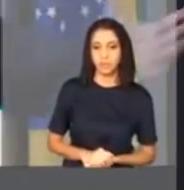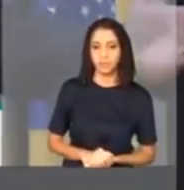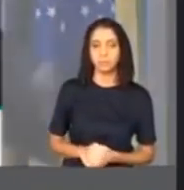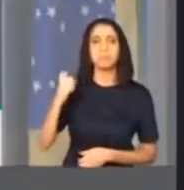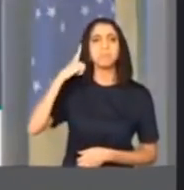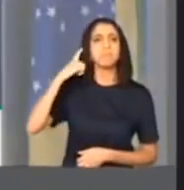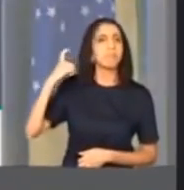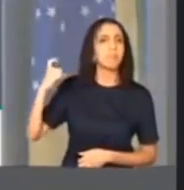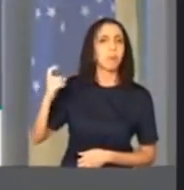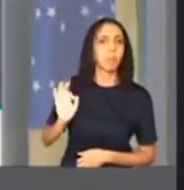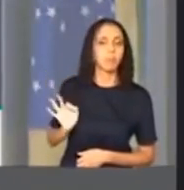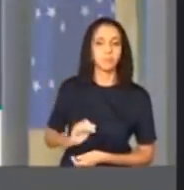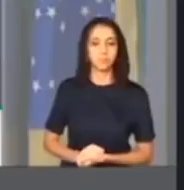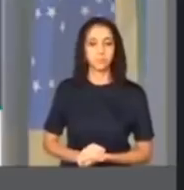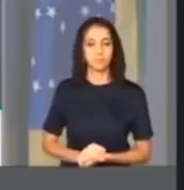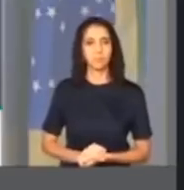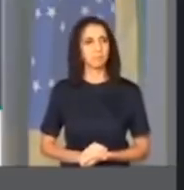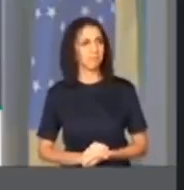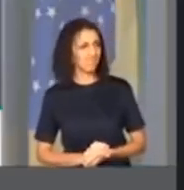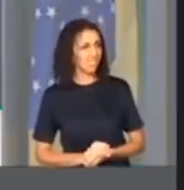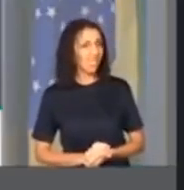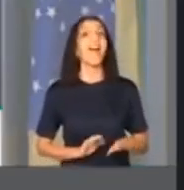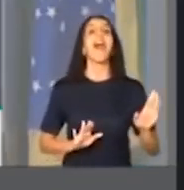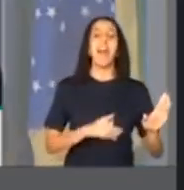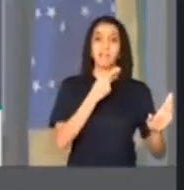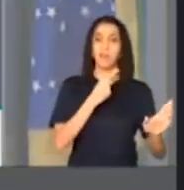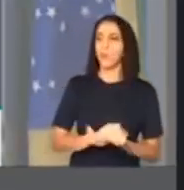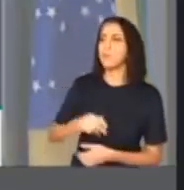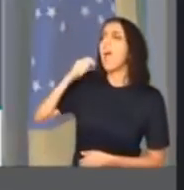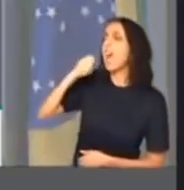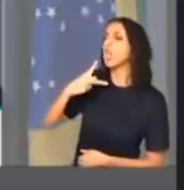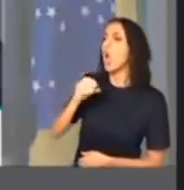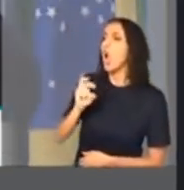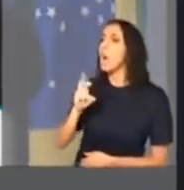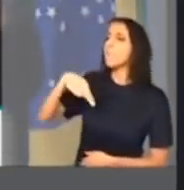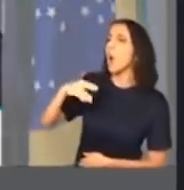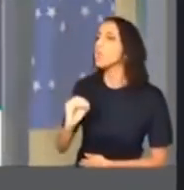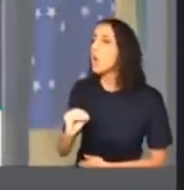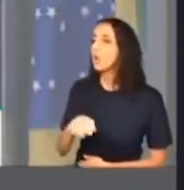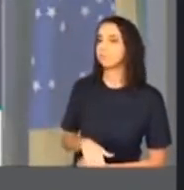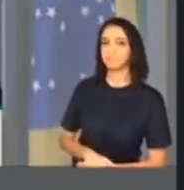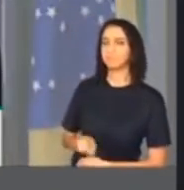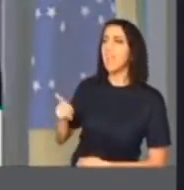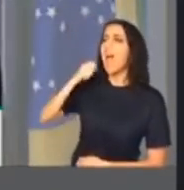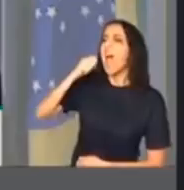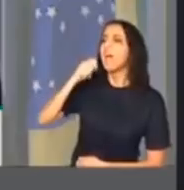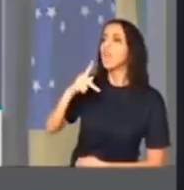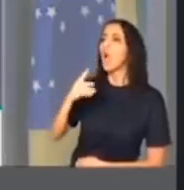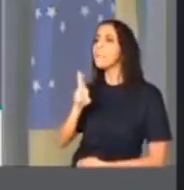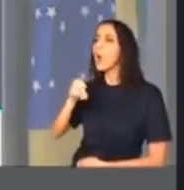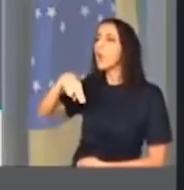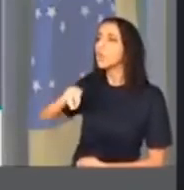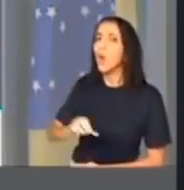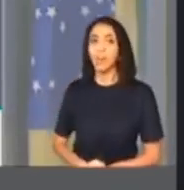eu não sabia que ele era meu fã. Tenha certeza que eu não sabia que ele era meu fã. Mas a verdadeira pornografia está lá do